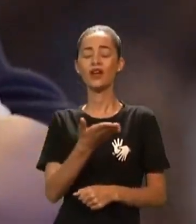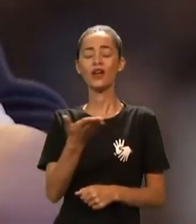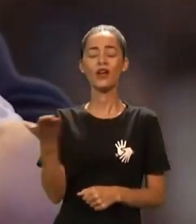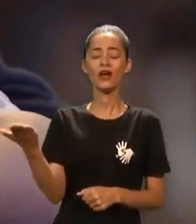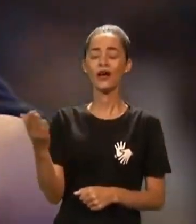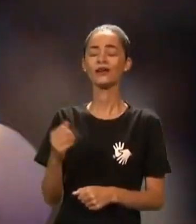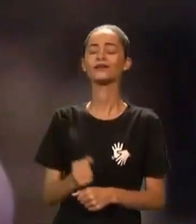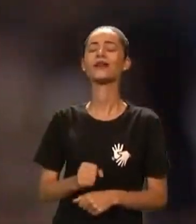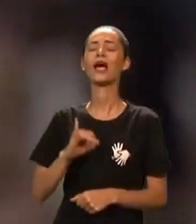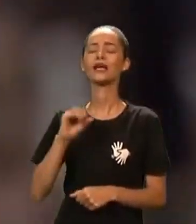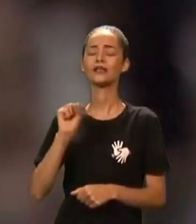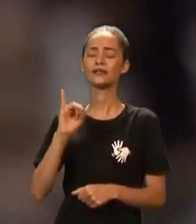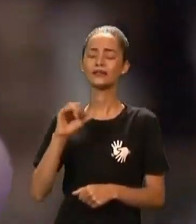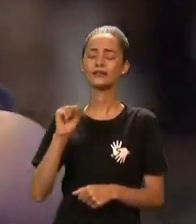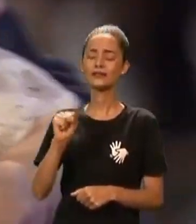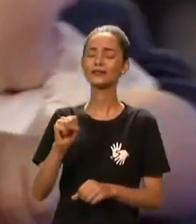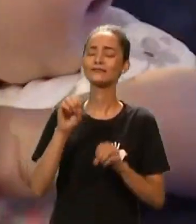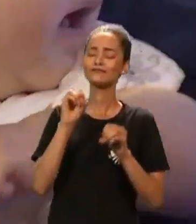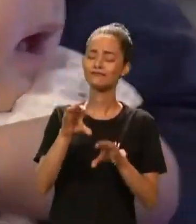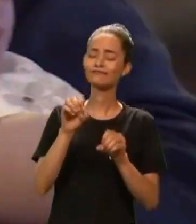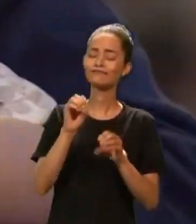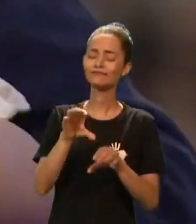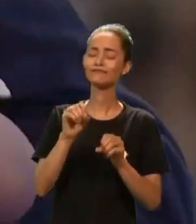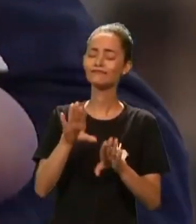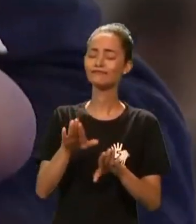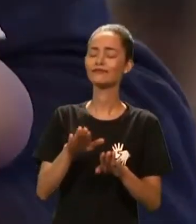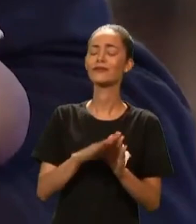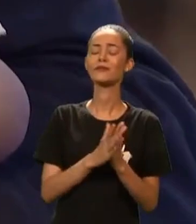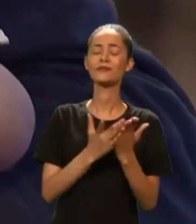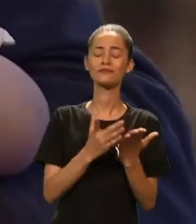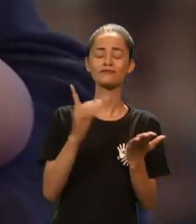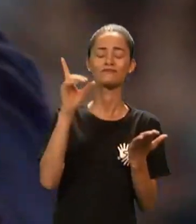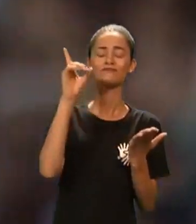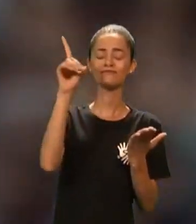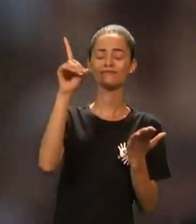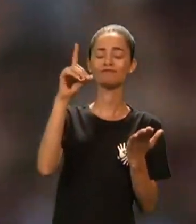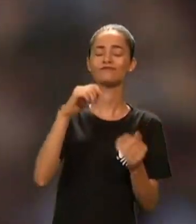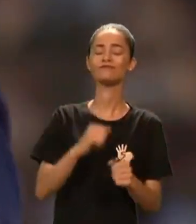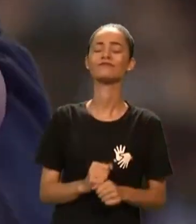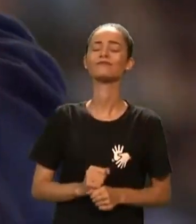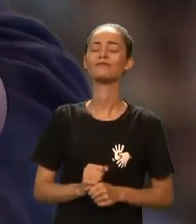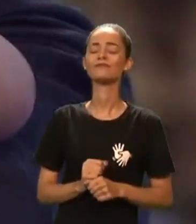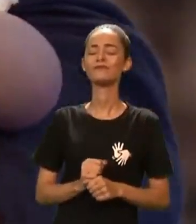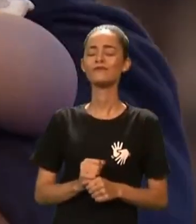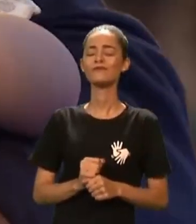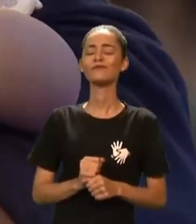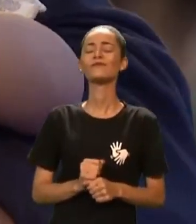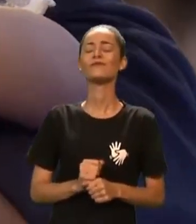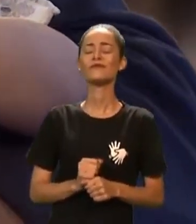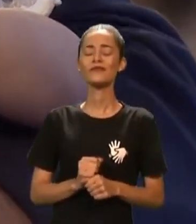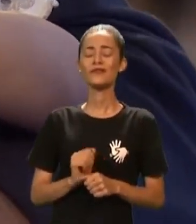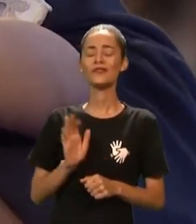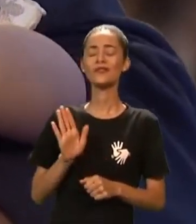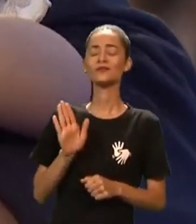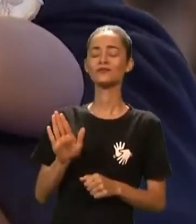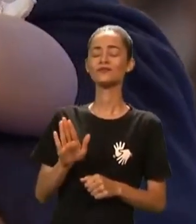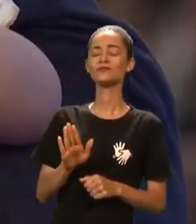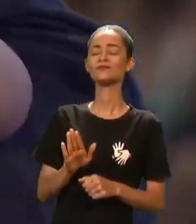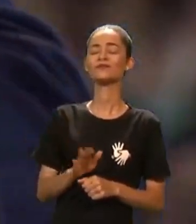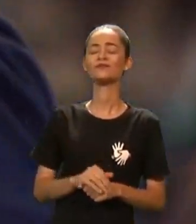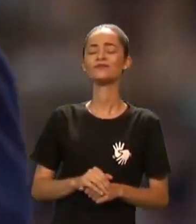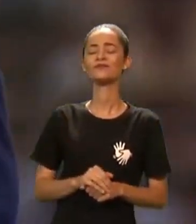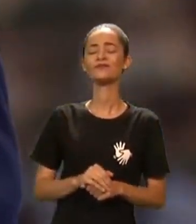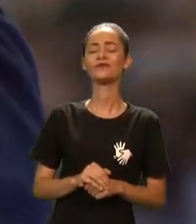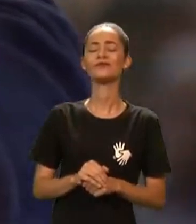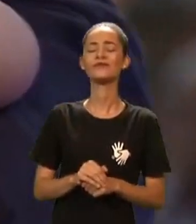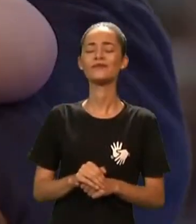os teus filhos dia após dia. Traz equilíbrio, Senhor, diante da vocação e da família, mas que de forma